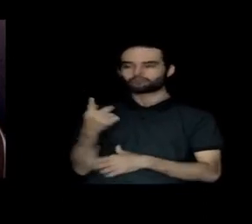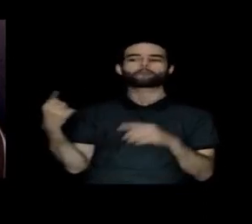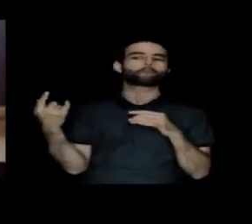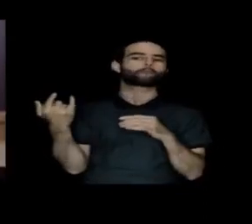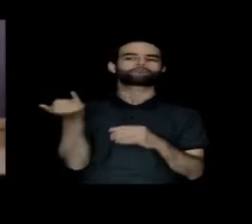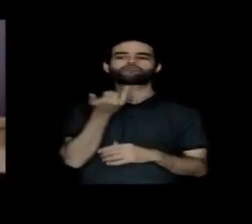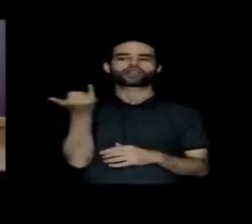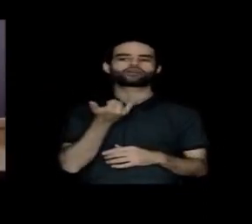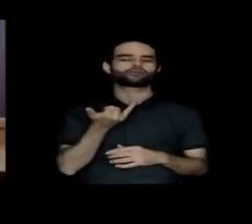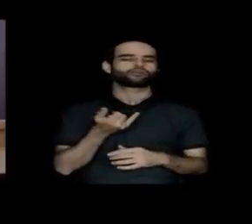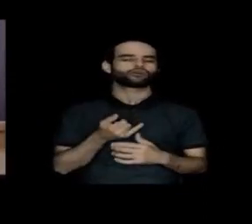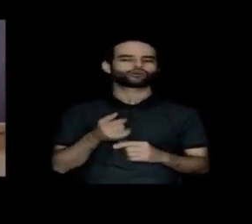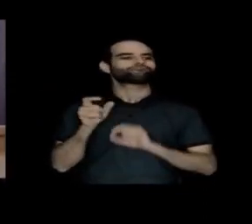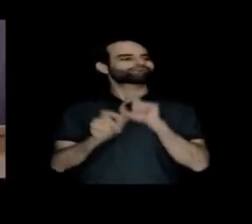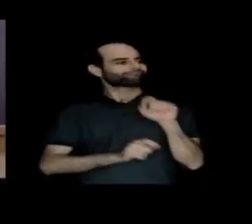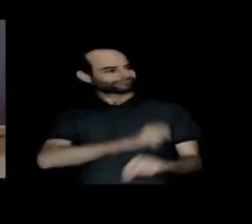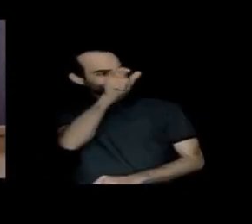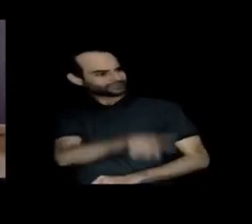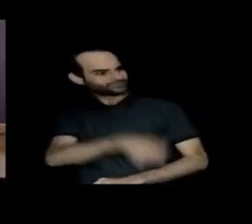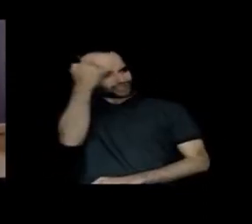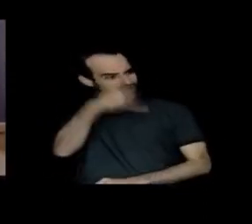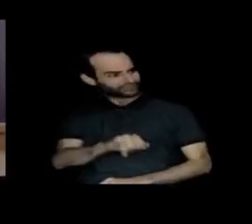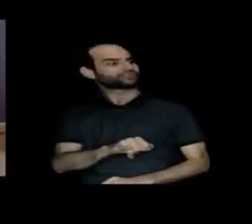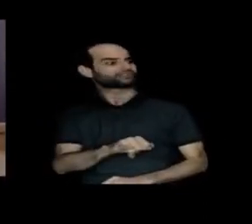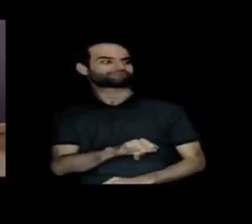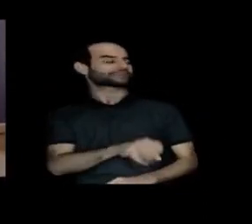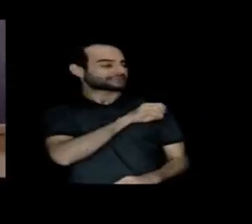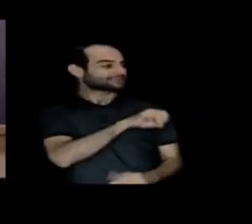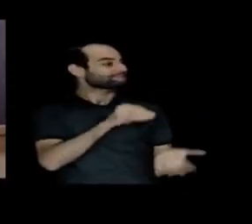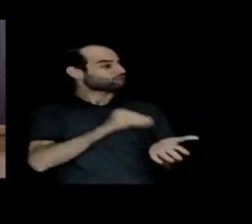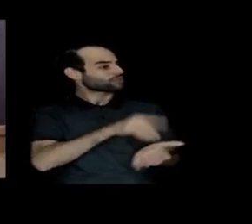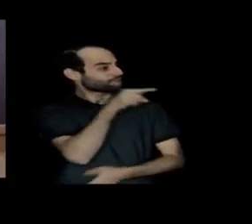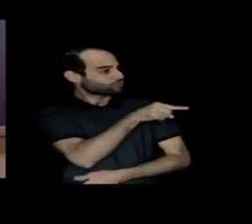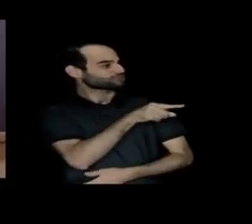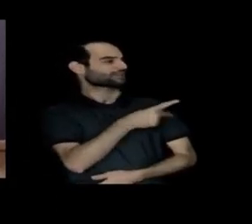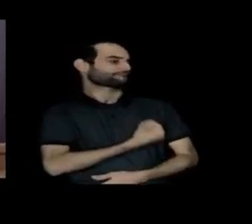chega pra mim e diz assim: o que seria de Janine se não fosse você?